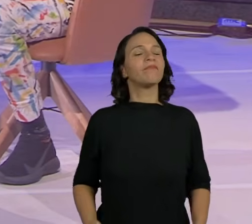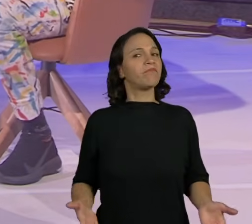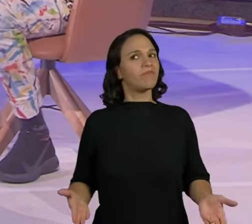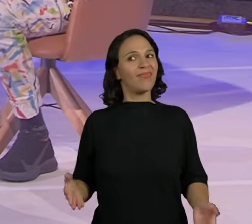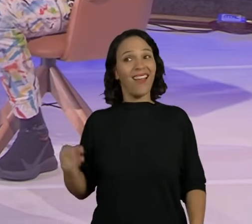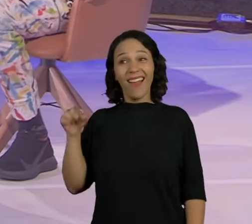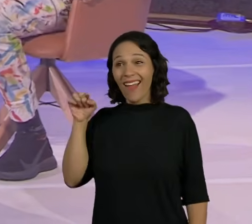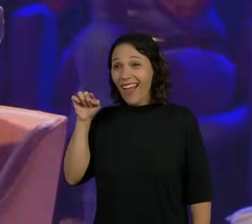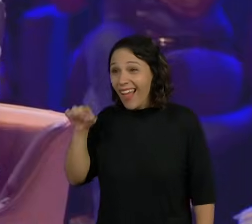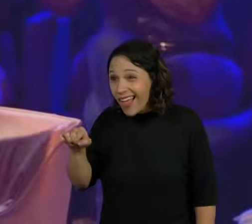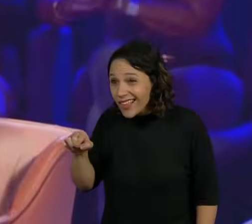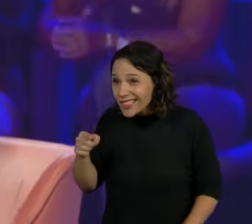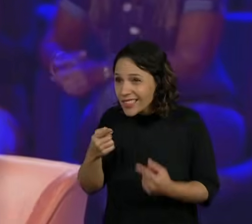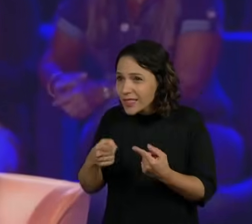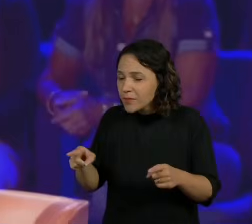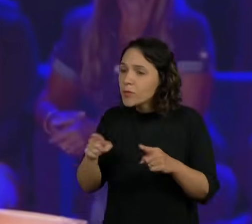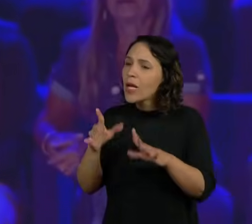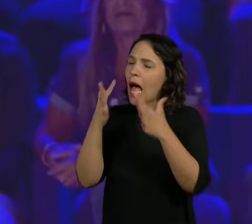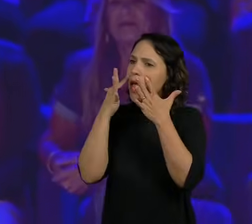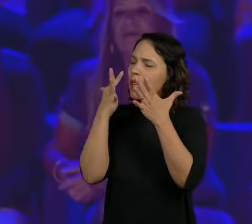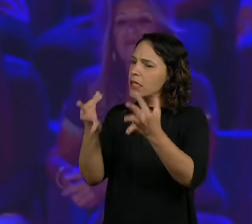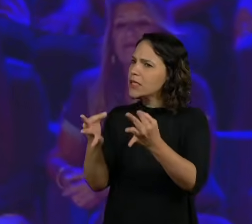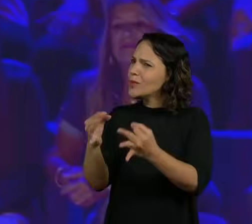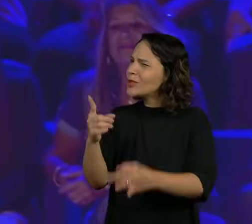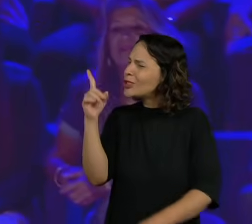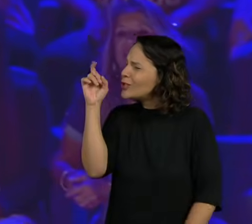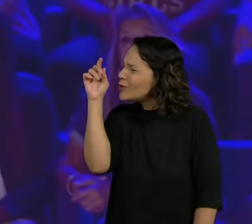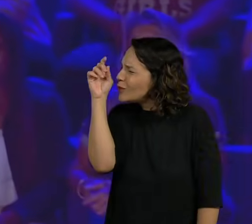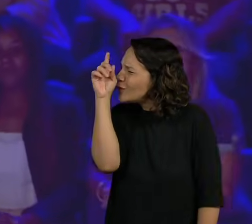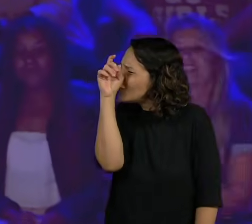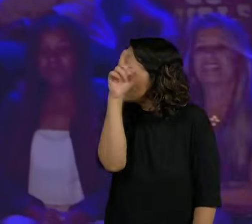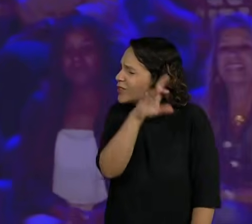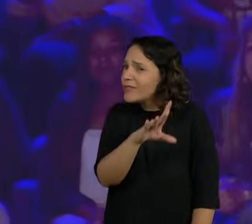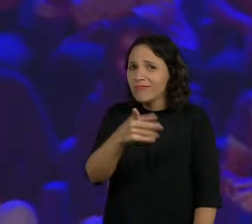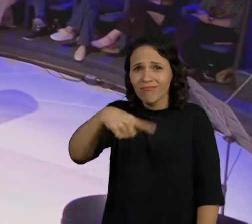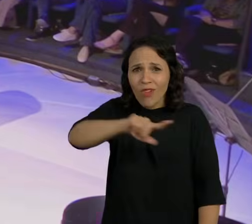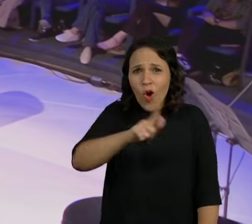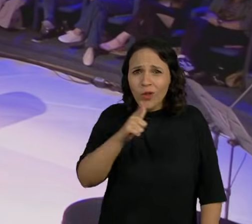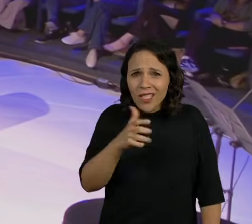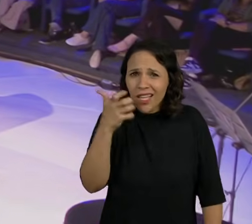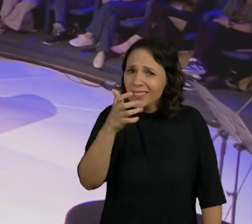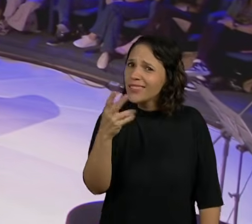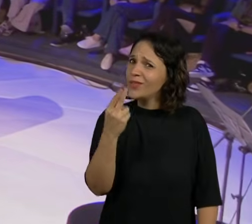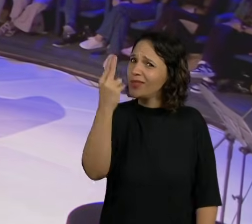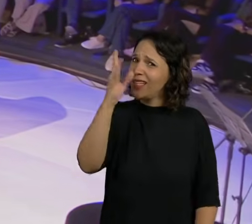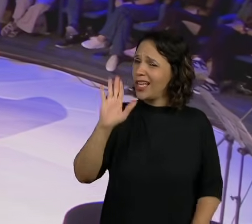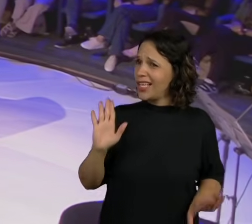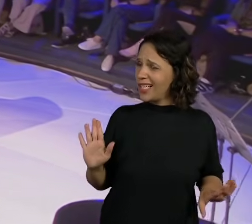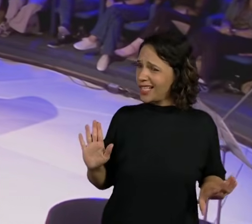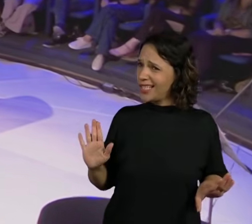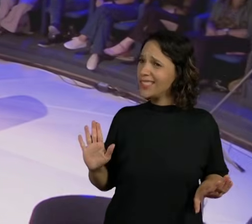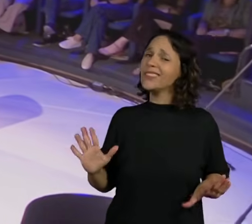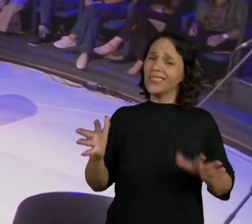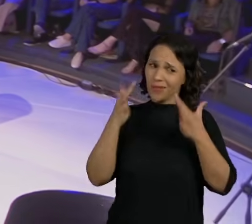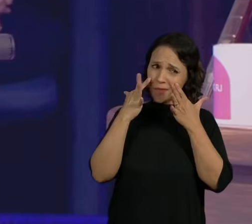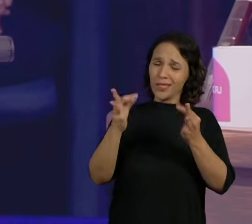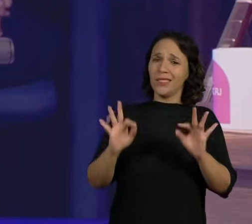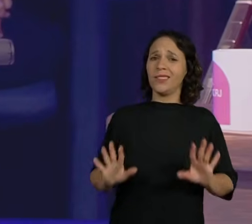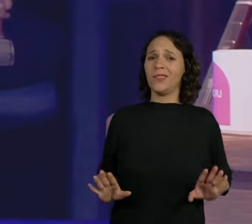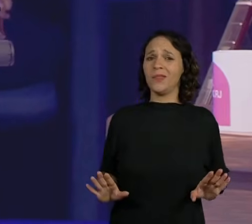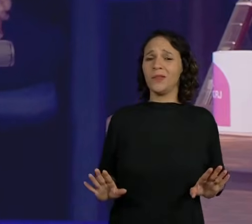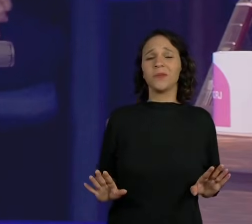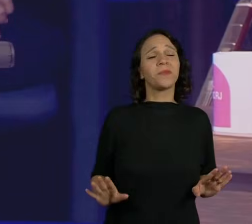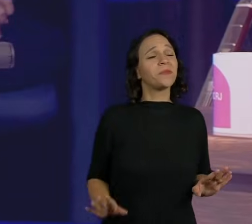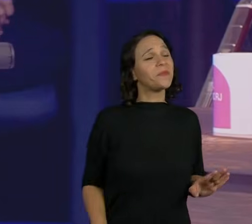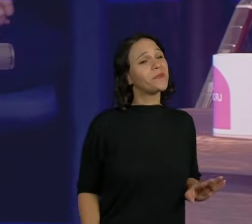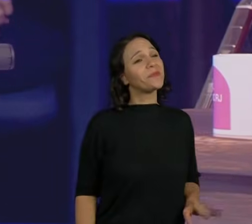E essa aí, presta atenção na letra, que é difícil, não é todo mundo que consegue. Todo mundo consegue cantar essa letra, não. Vamos lá.